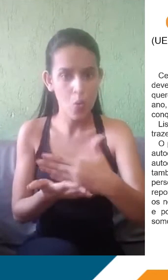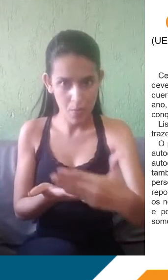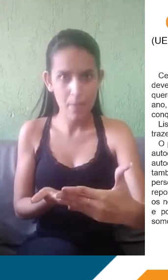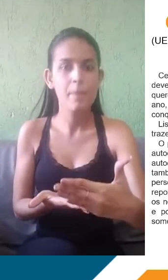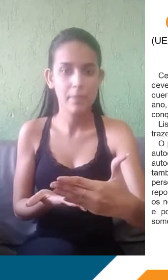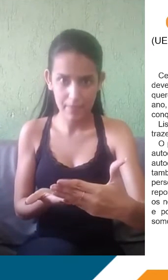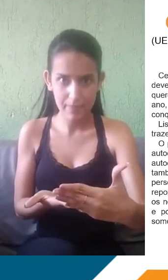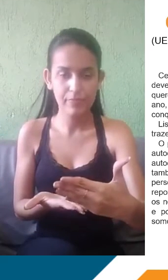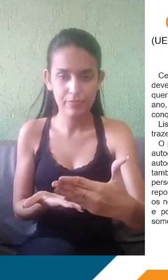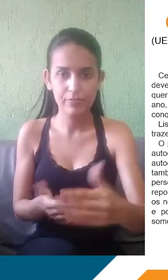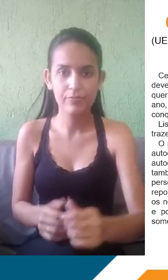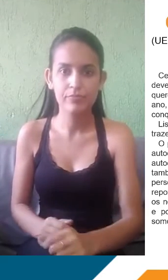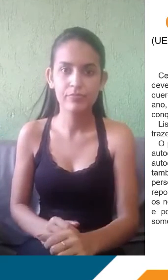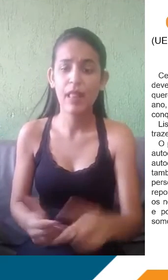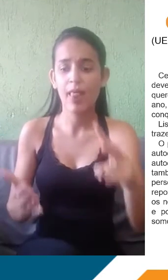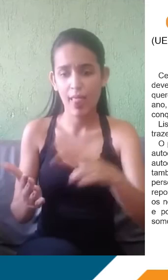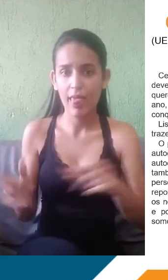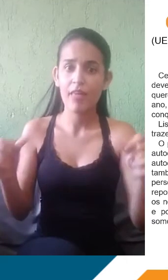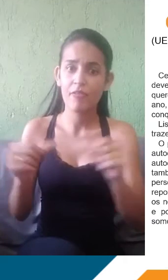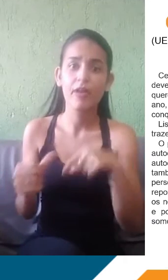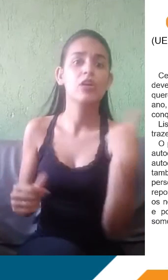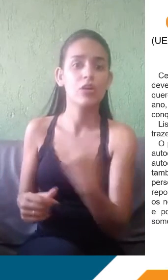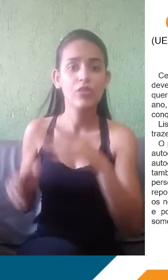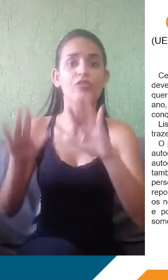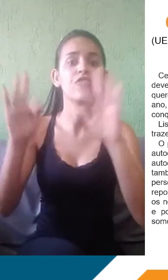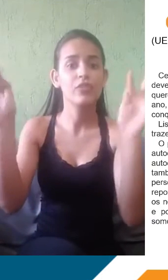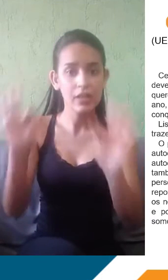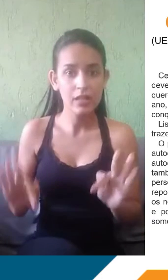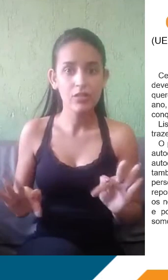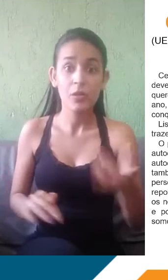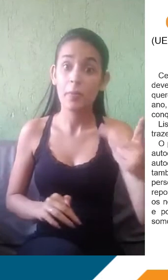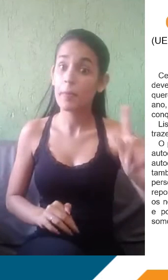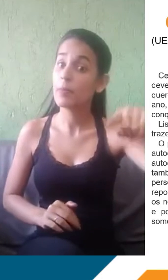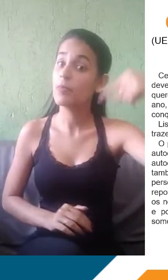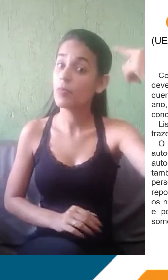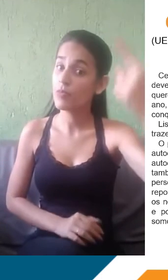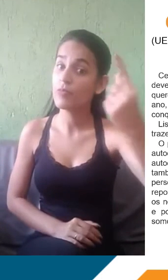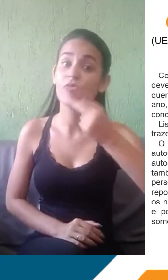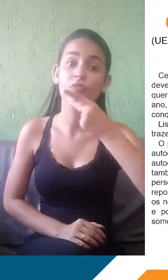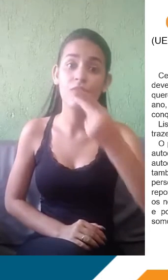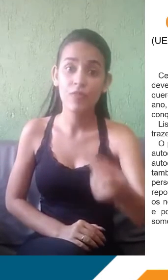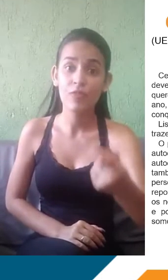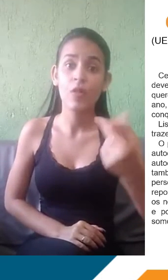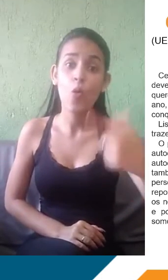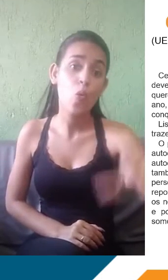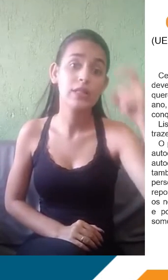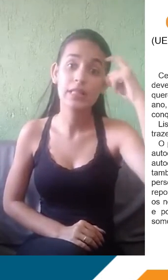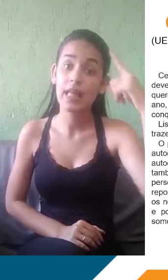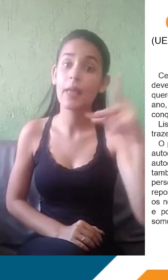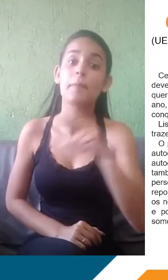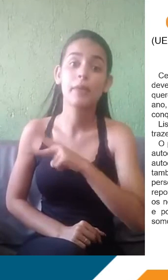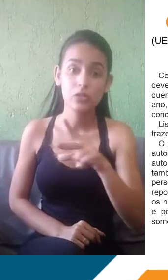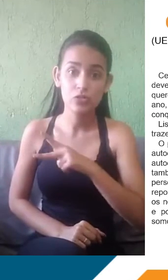apresentada no início, ler nos faz mais felizes, para depois seguir-se a apresentação dos demais